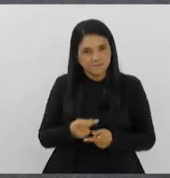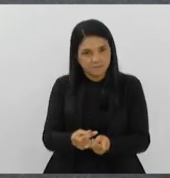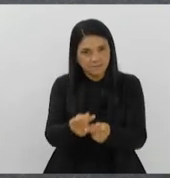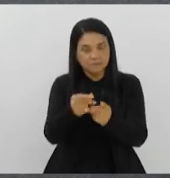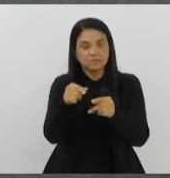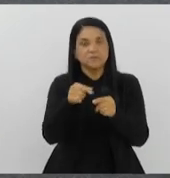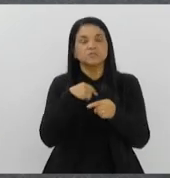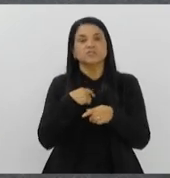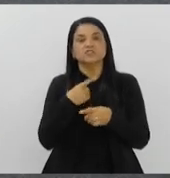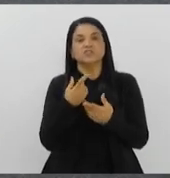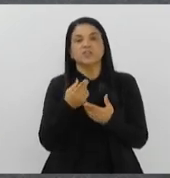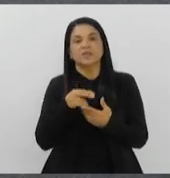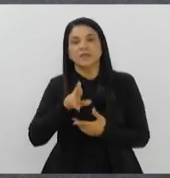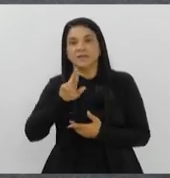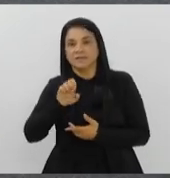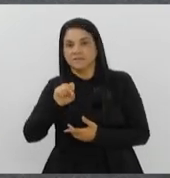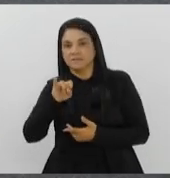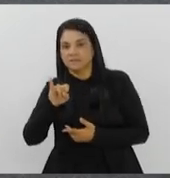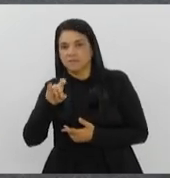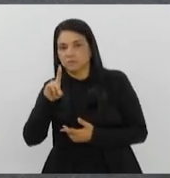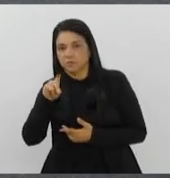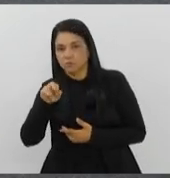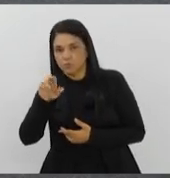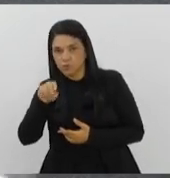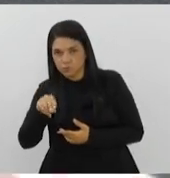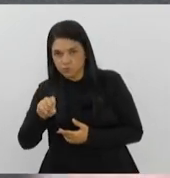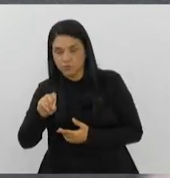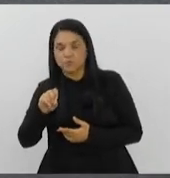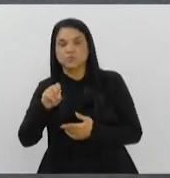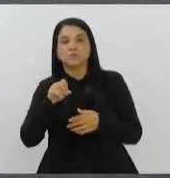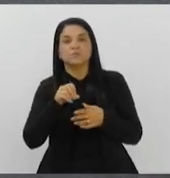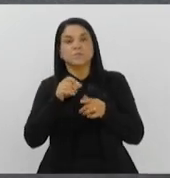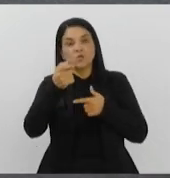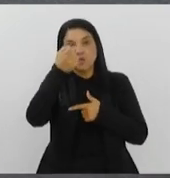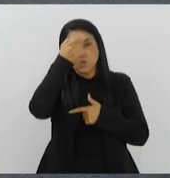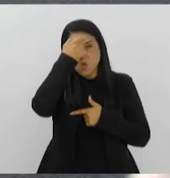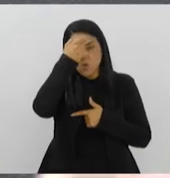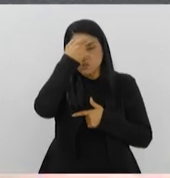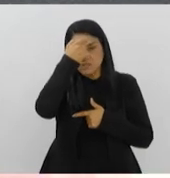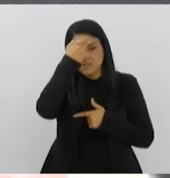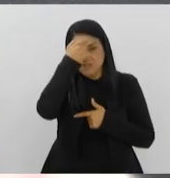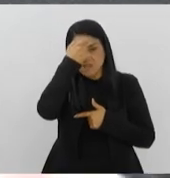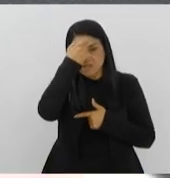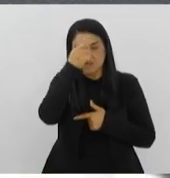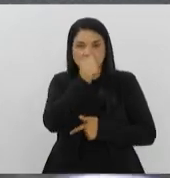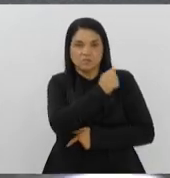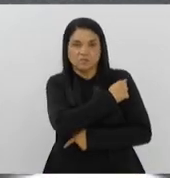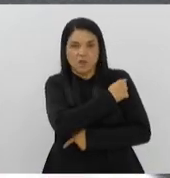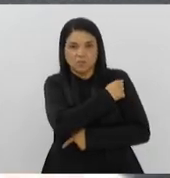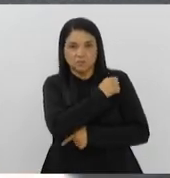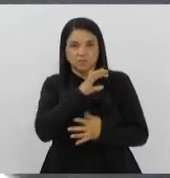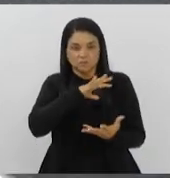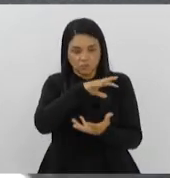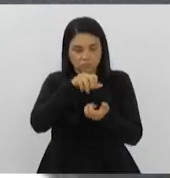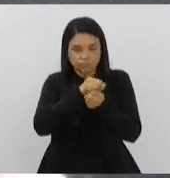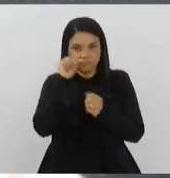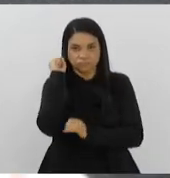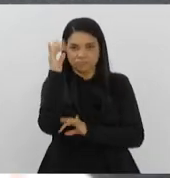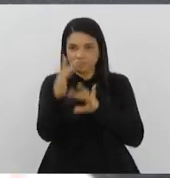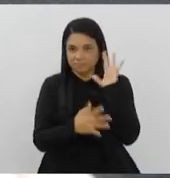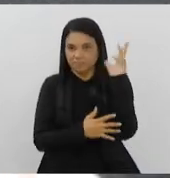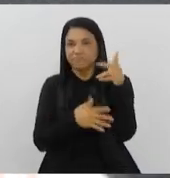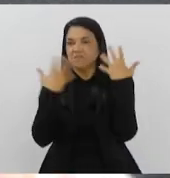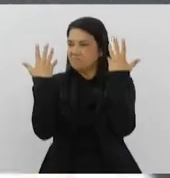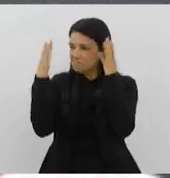resíduos sólidos e de formação para a consciência acerca da preservação ambiental. Então, parabenizar o deputado